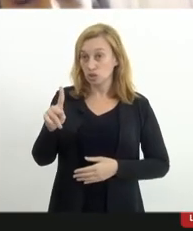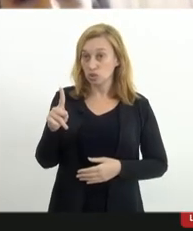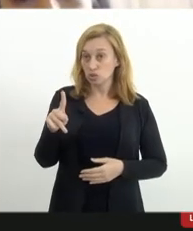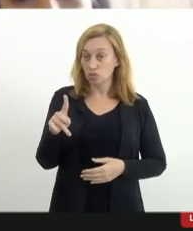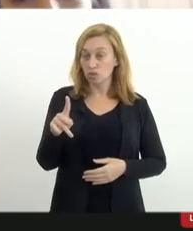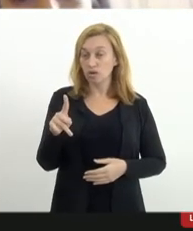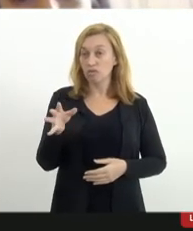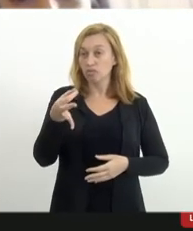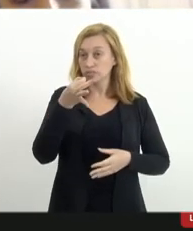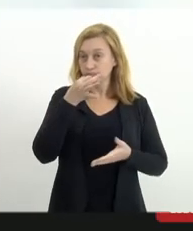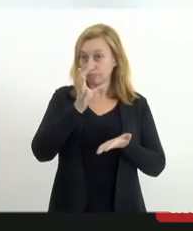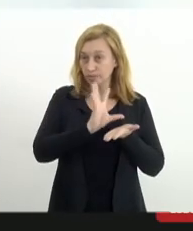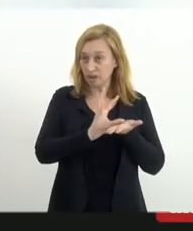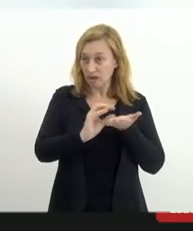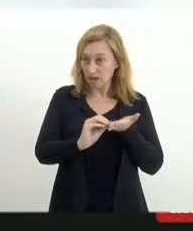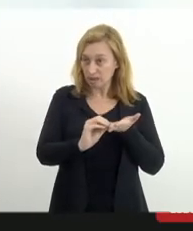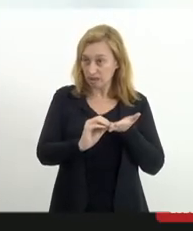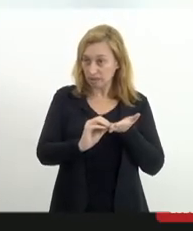da ata,